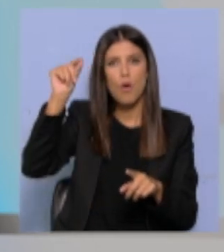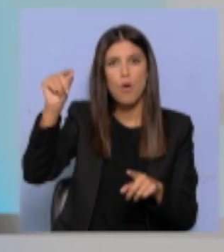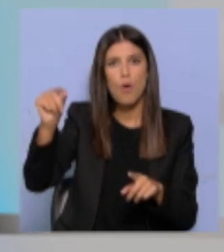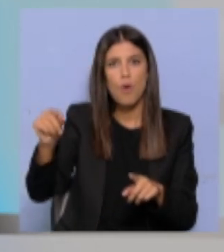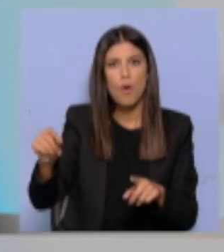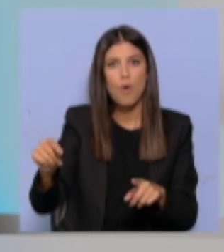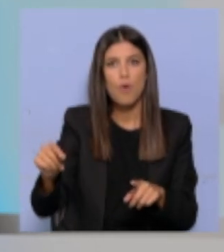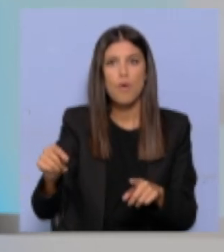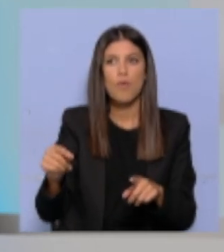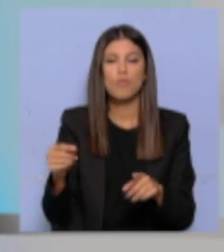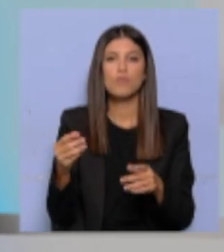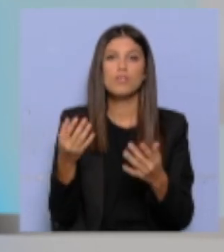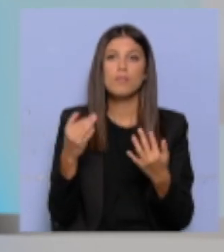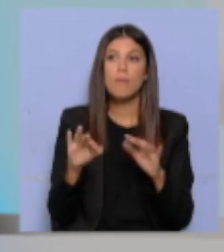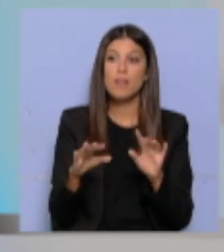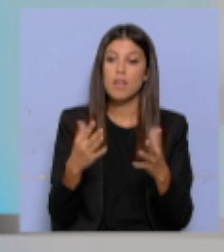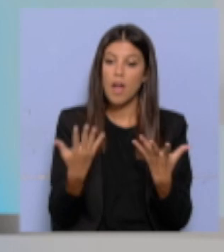períodos maiores ou menores.